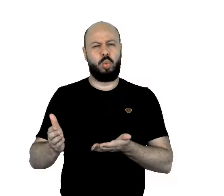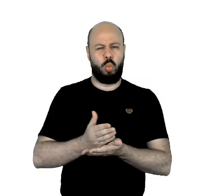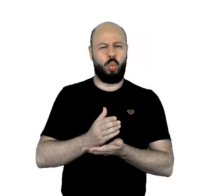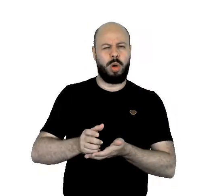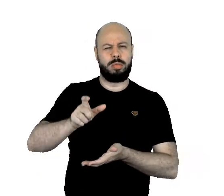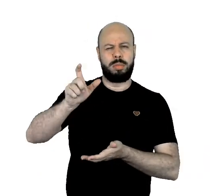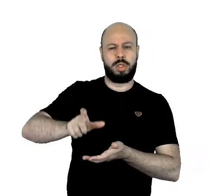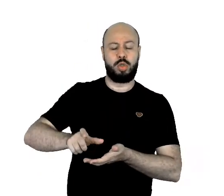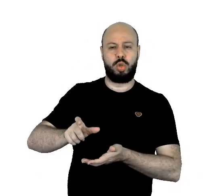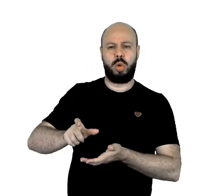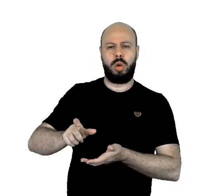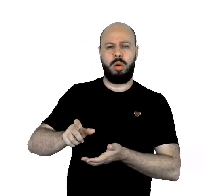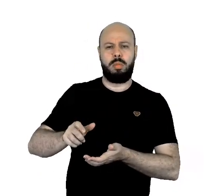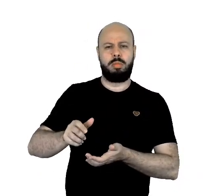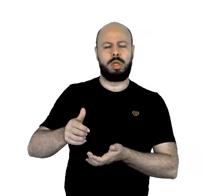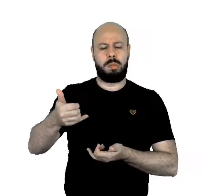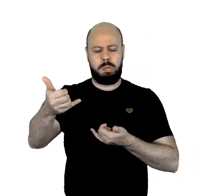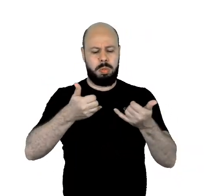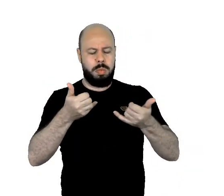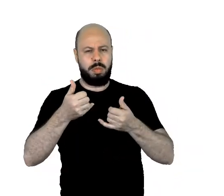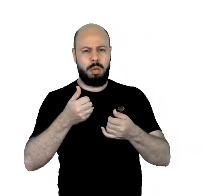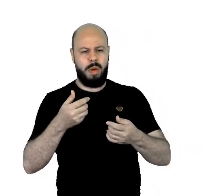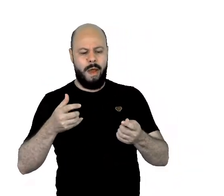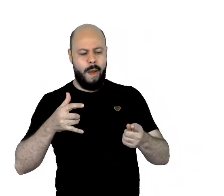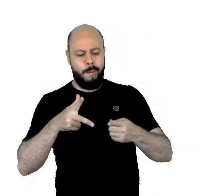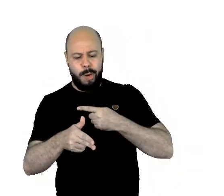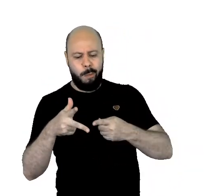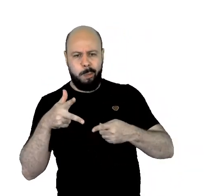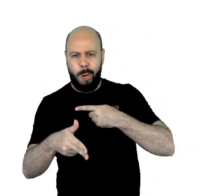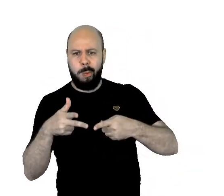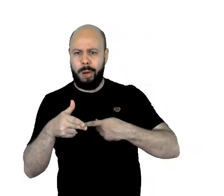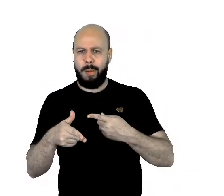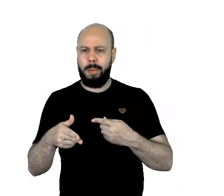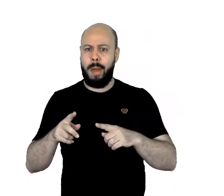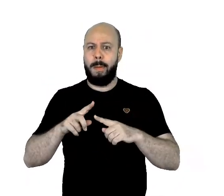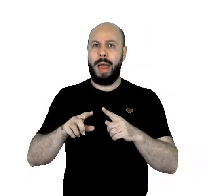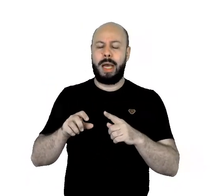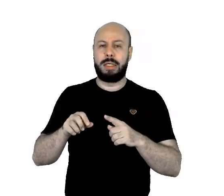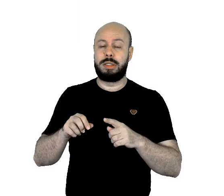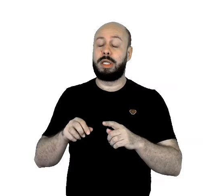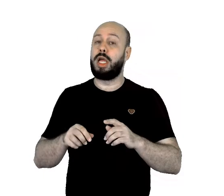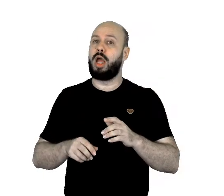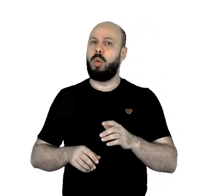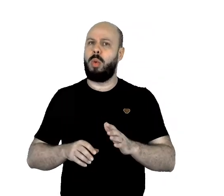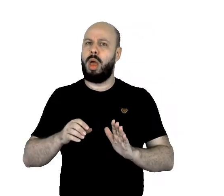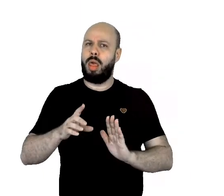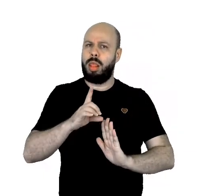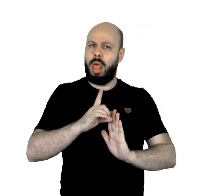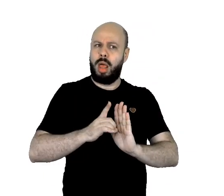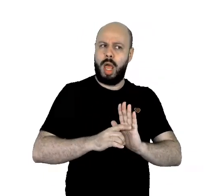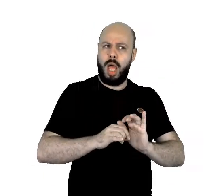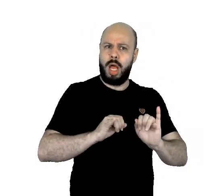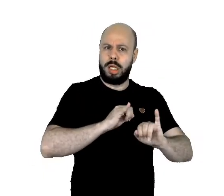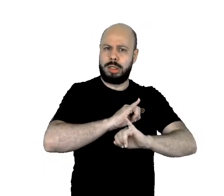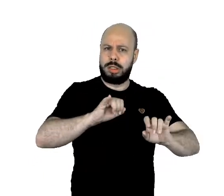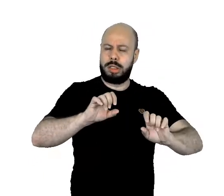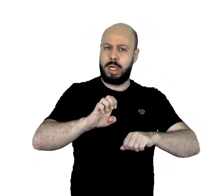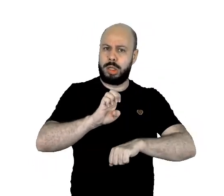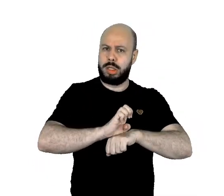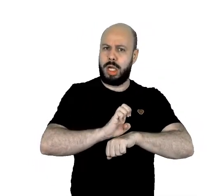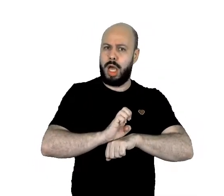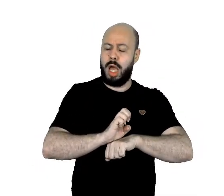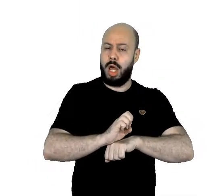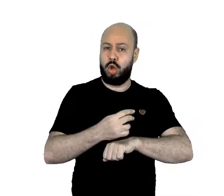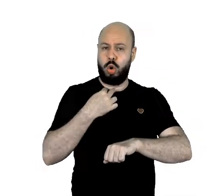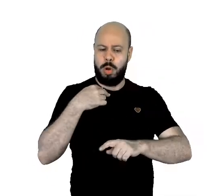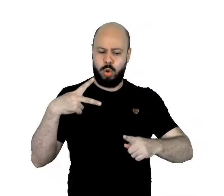estão recebendo aviso de corte, mesmo após um decreto estadual que suspende os